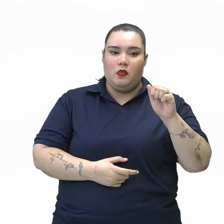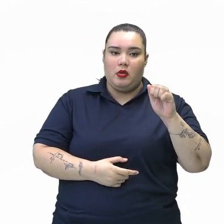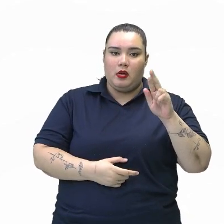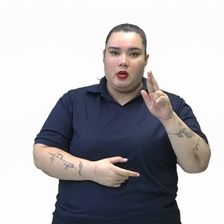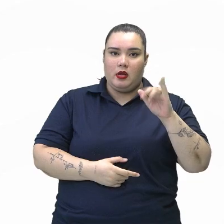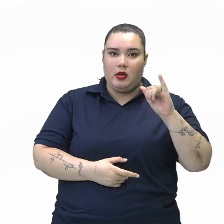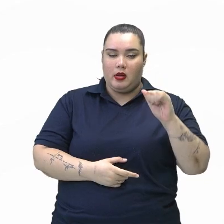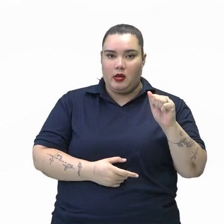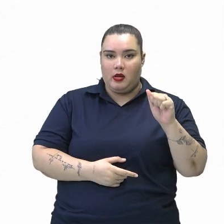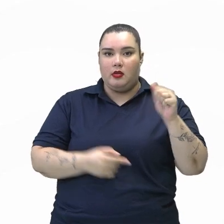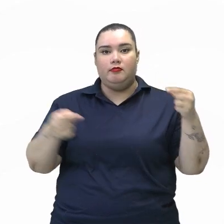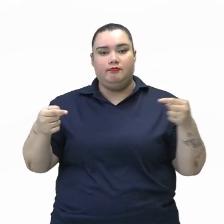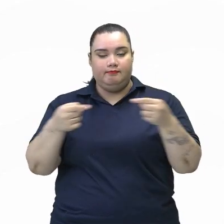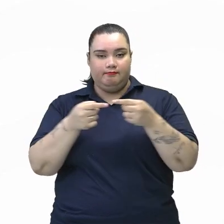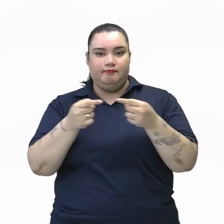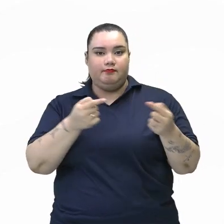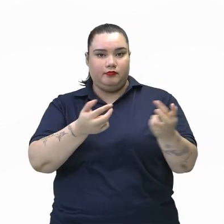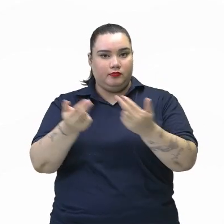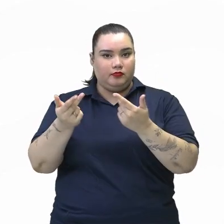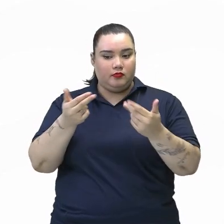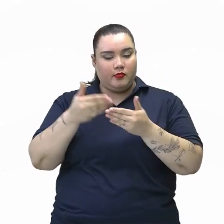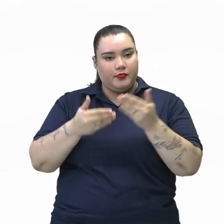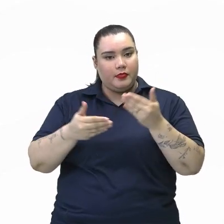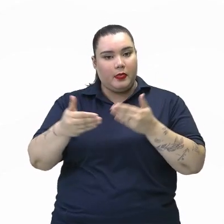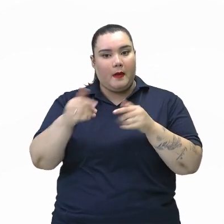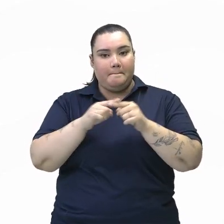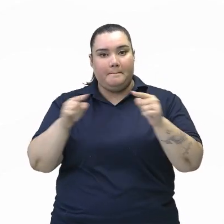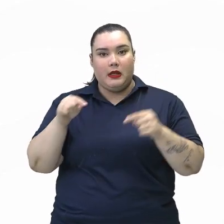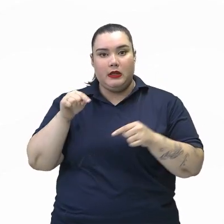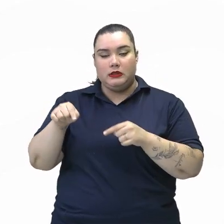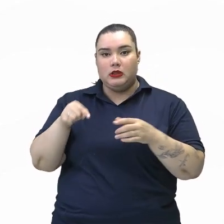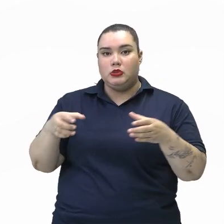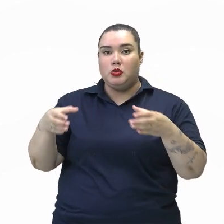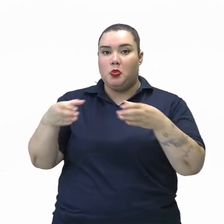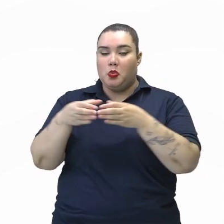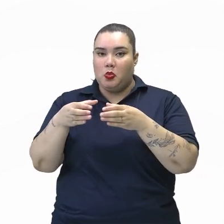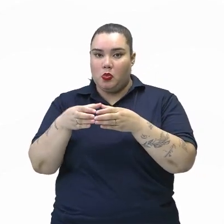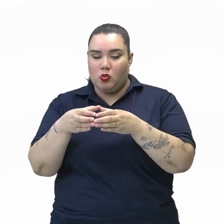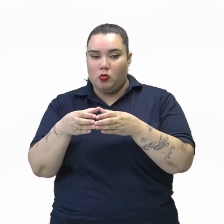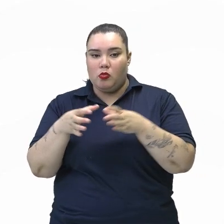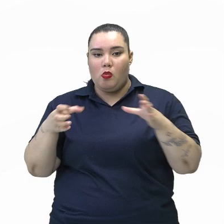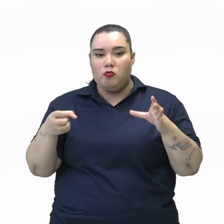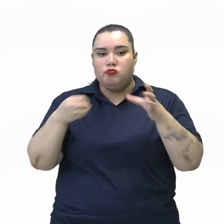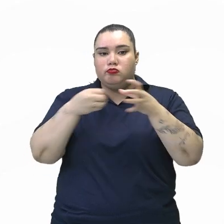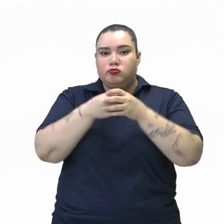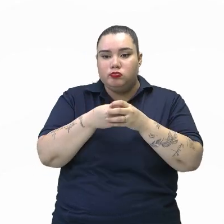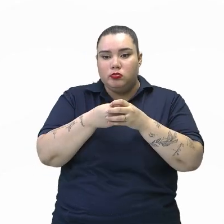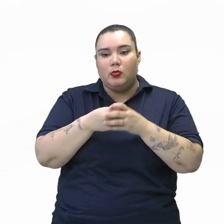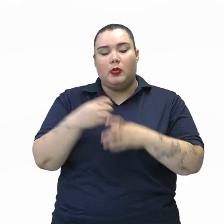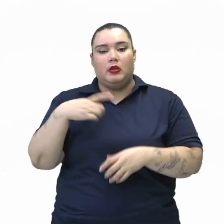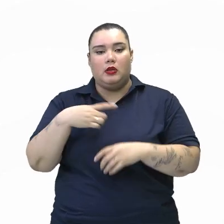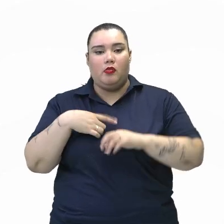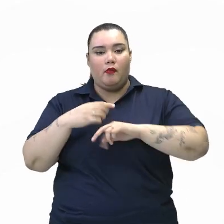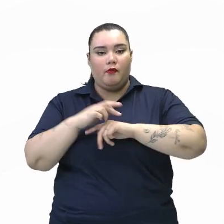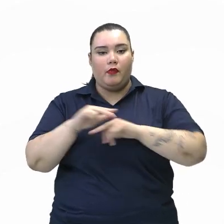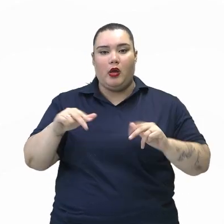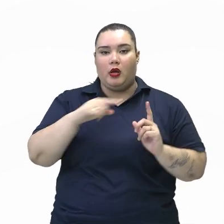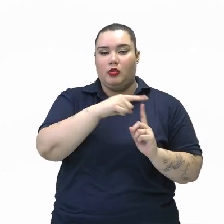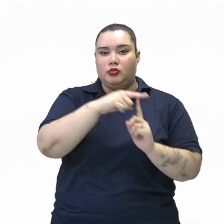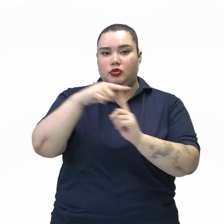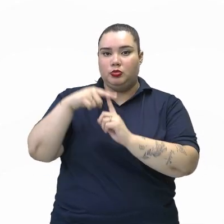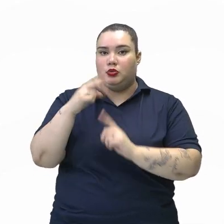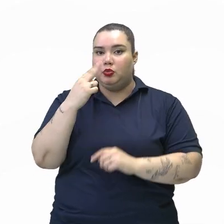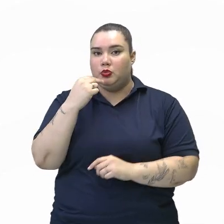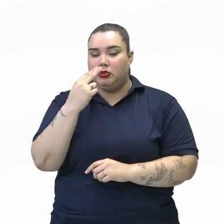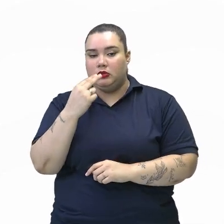gente vai conhecer são eucariontes, né, mas esses eles apresentam diferentes formas